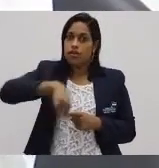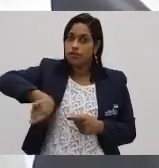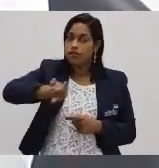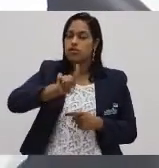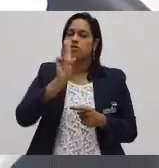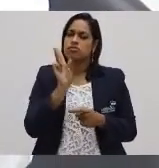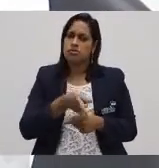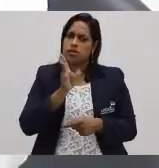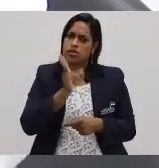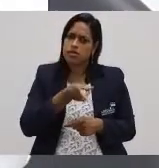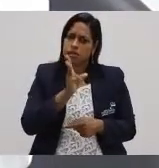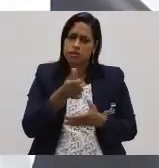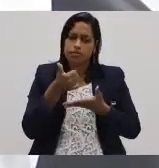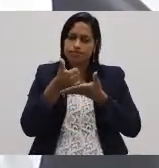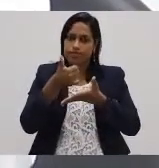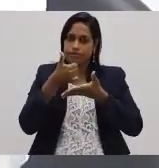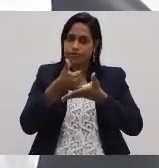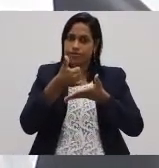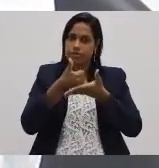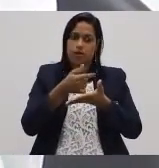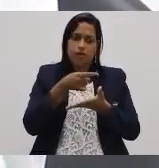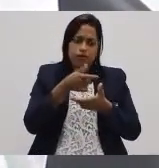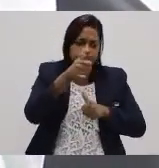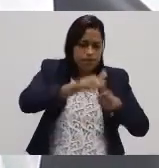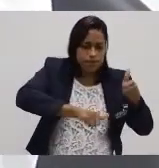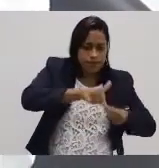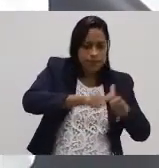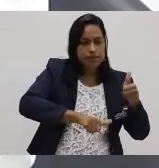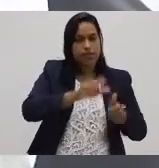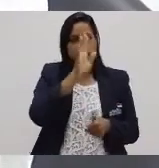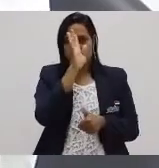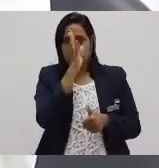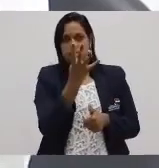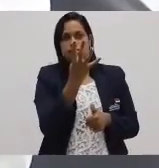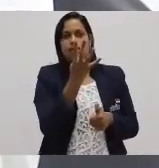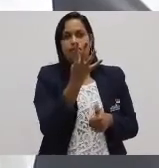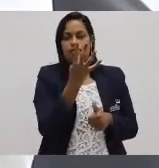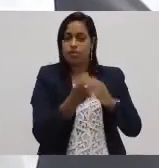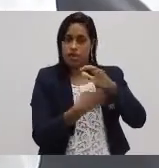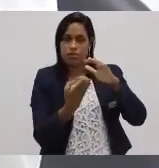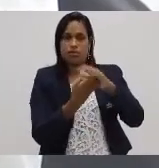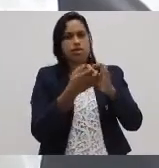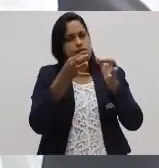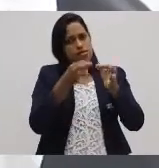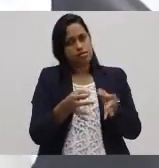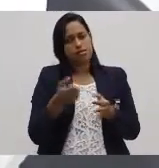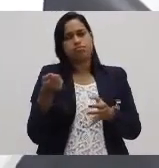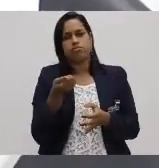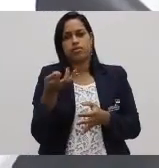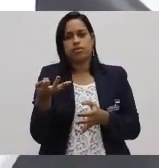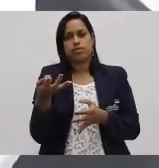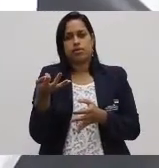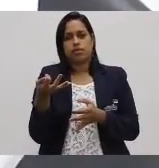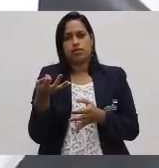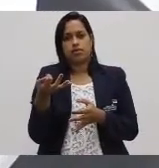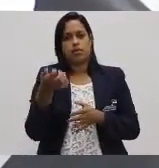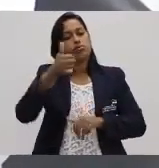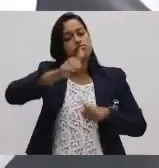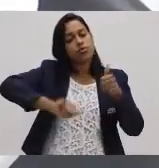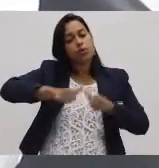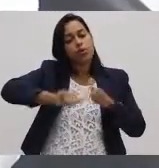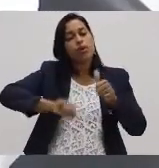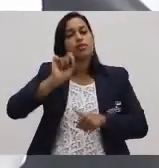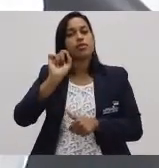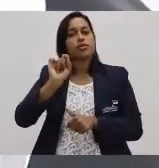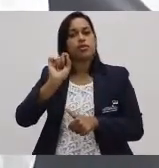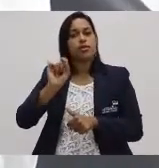que você está acompanhando o resultado da sua empresa, que a sua empresa está sendo efetivamente produtiva. E o segundo, você está tratando